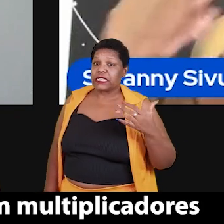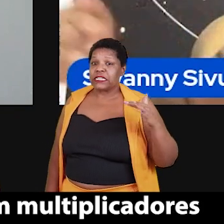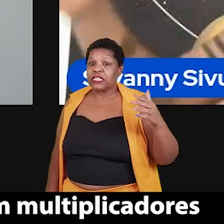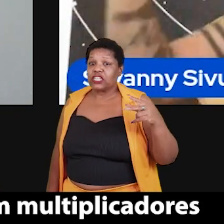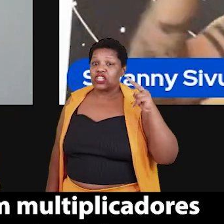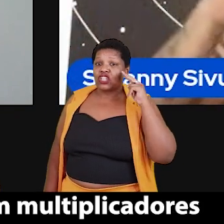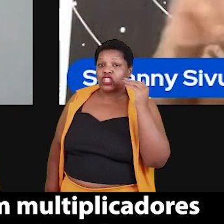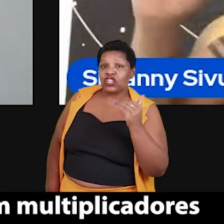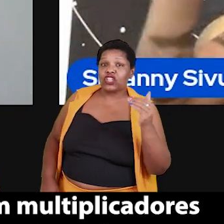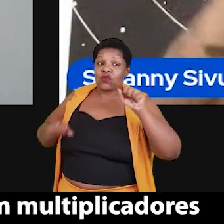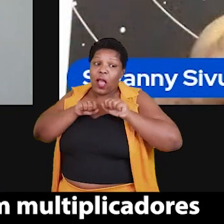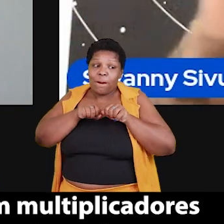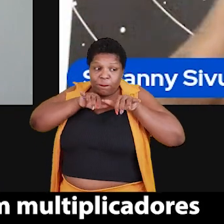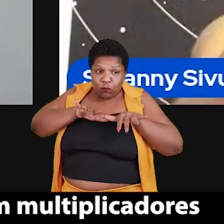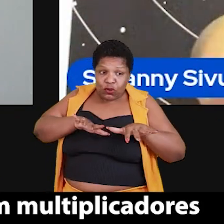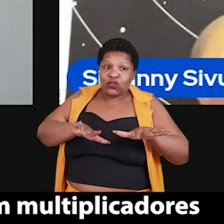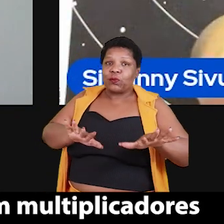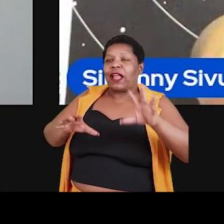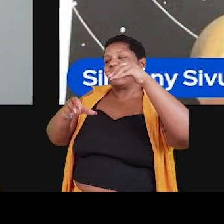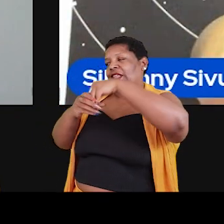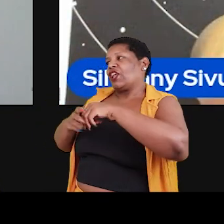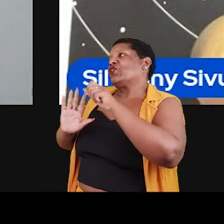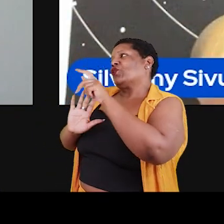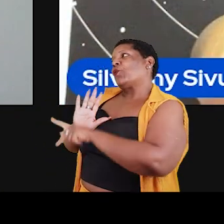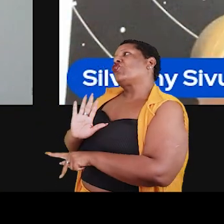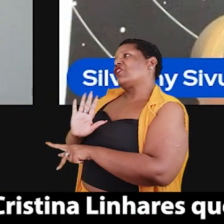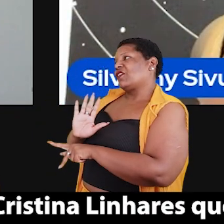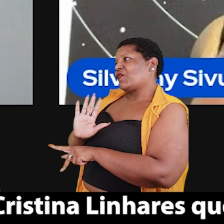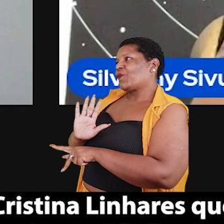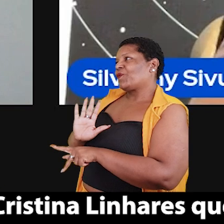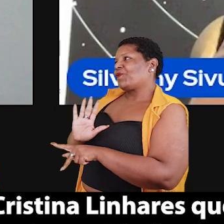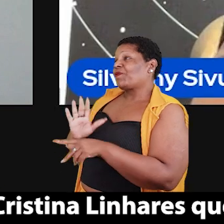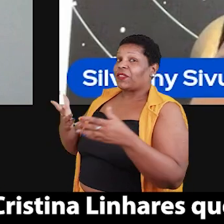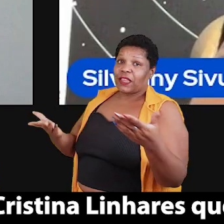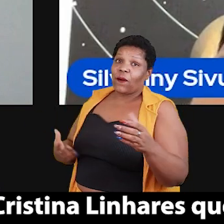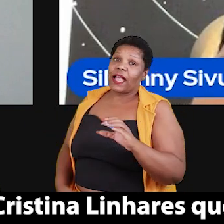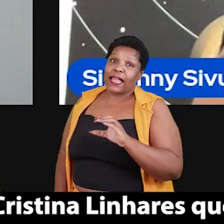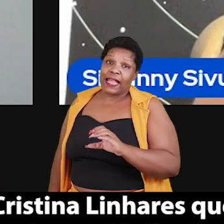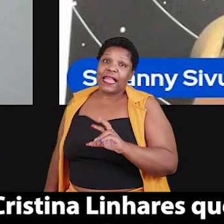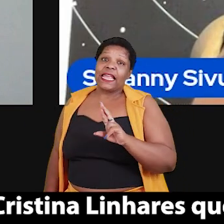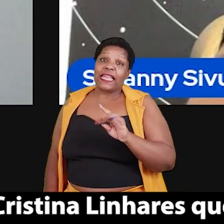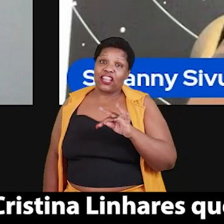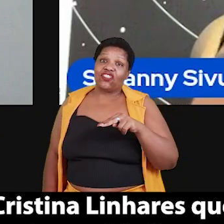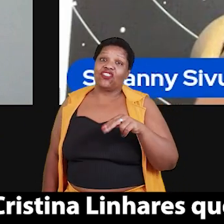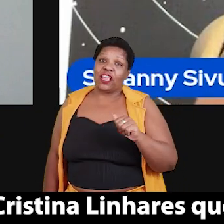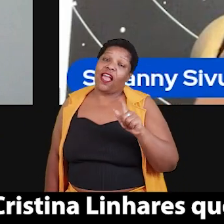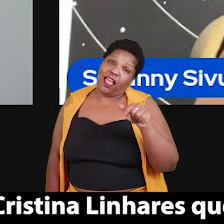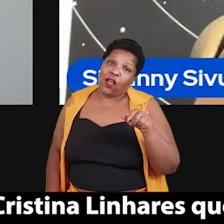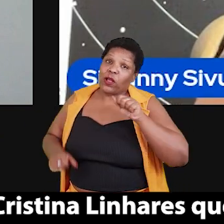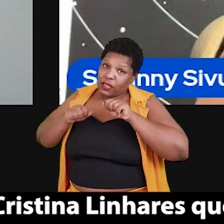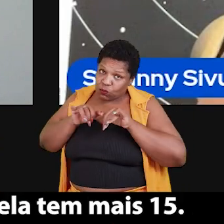eles viram multiplicadores dentro do projeto. Então, como a Cristina Linhares, que eu falei, ela é